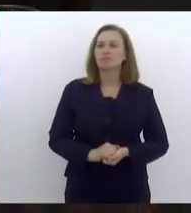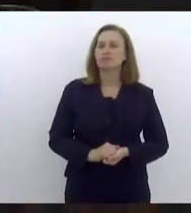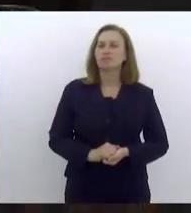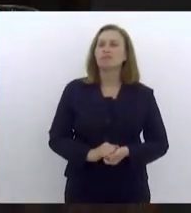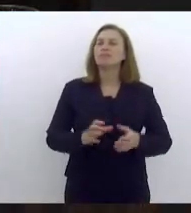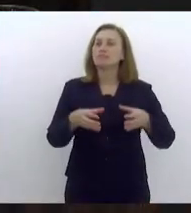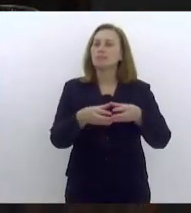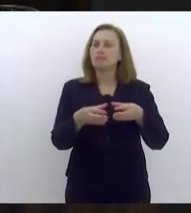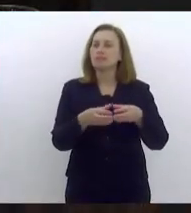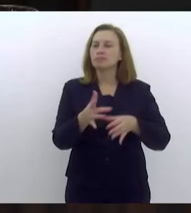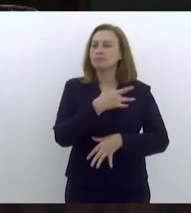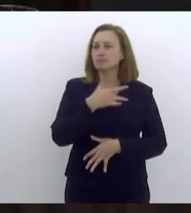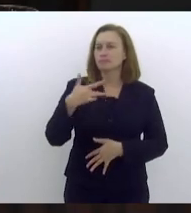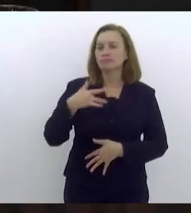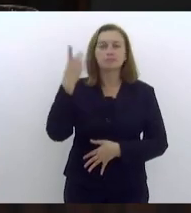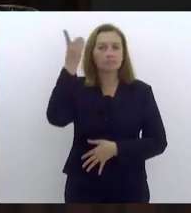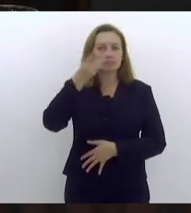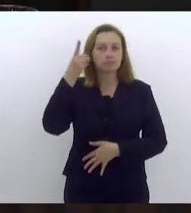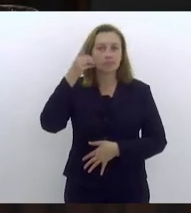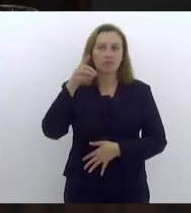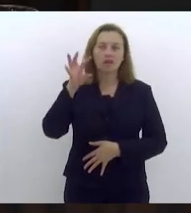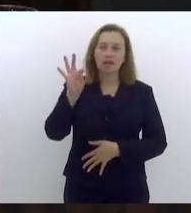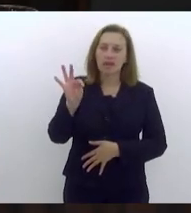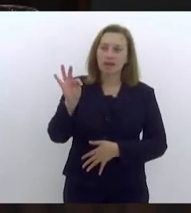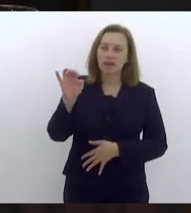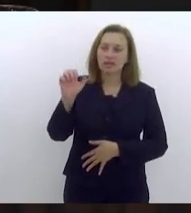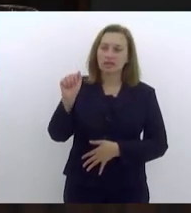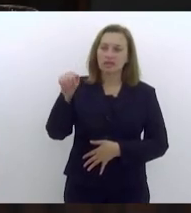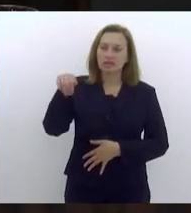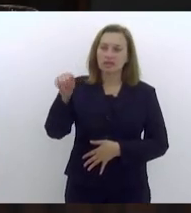Pela Comissão de Saúde, deputado Tandi.